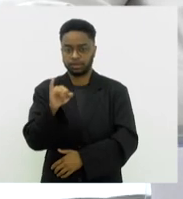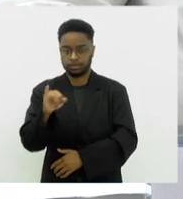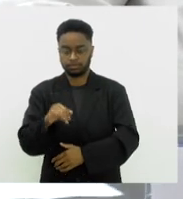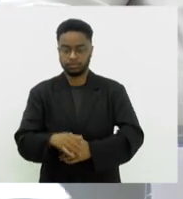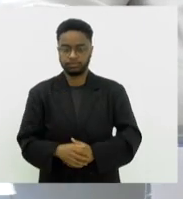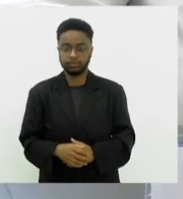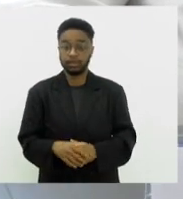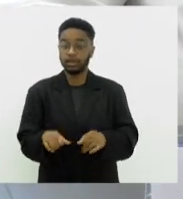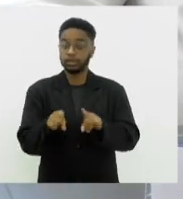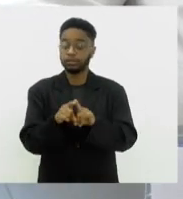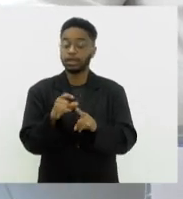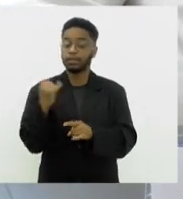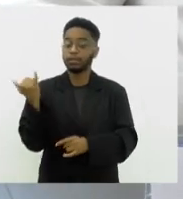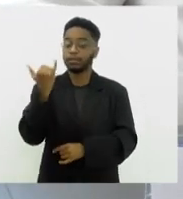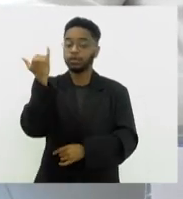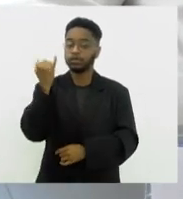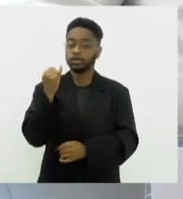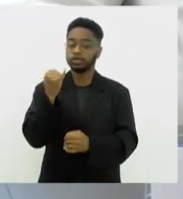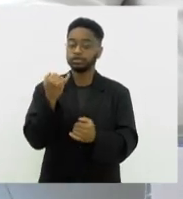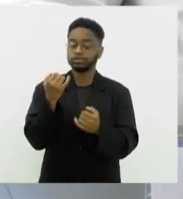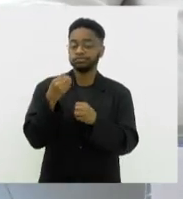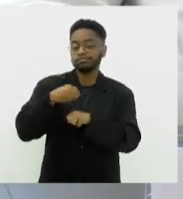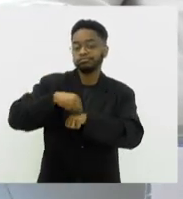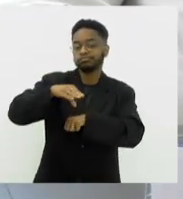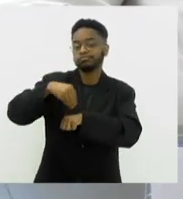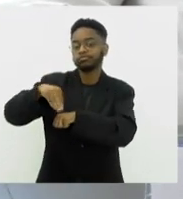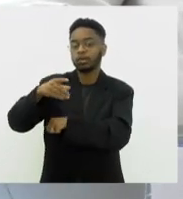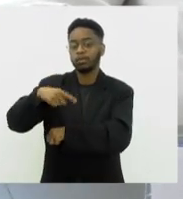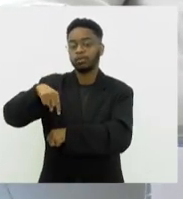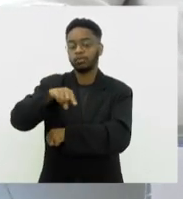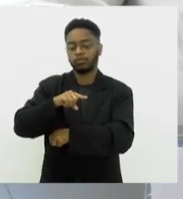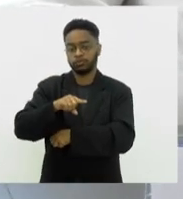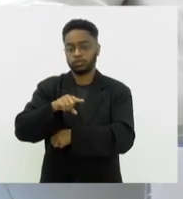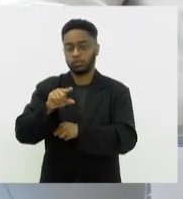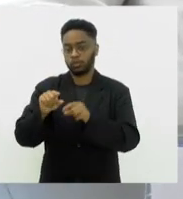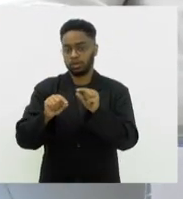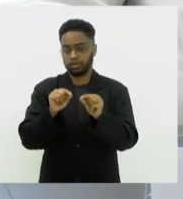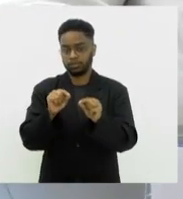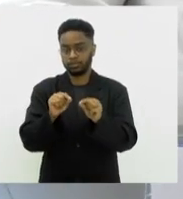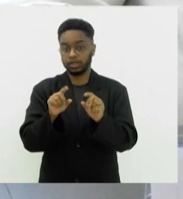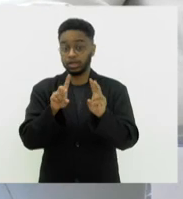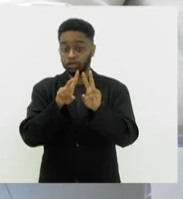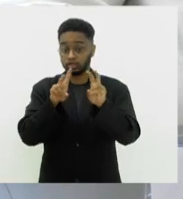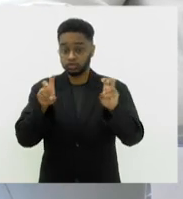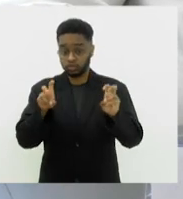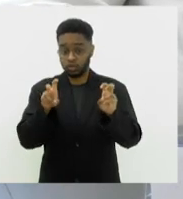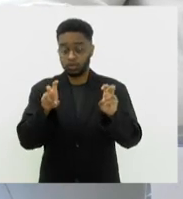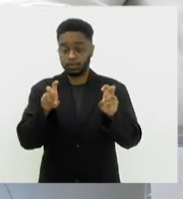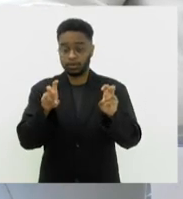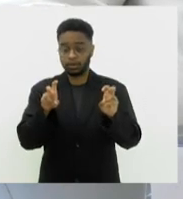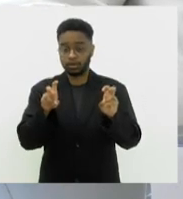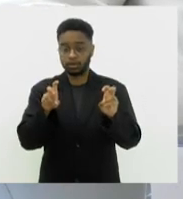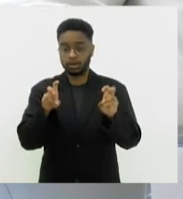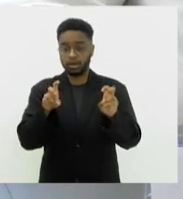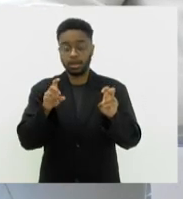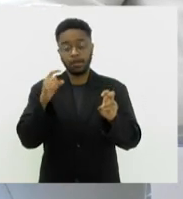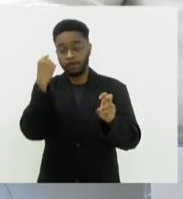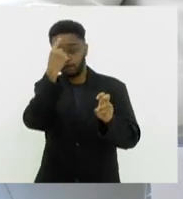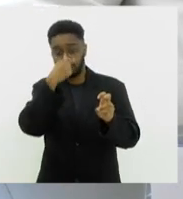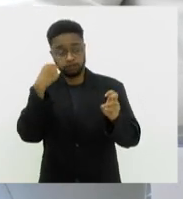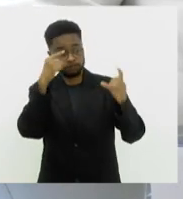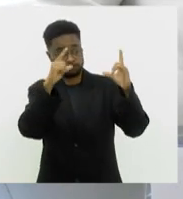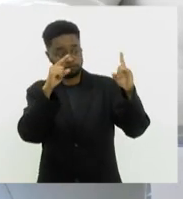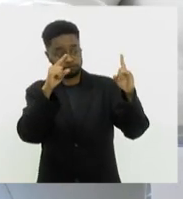aí é importante dizer e destacar que com relação ao reconhecimento de pessoas em sede policial través de